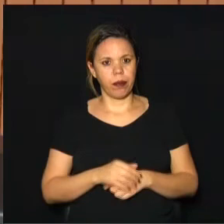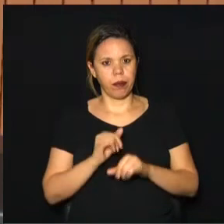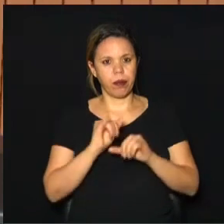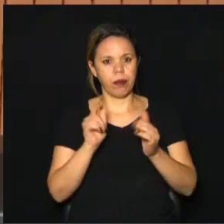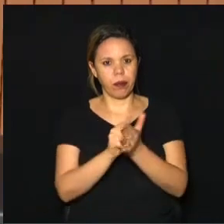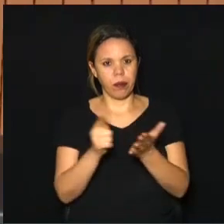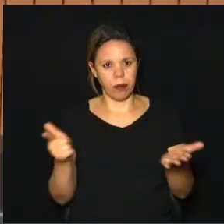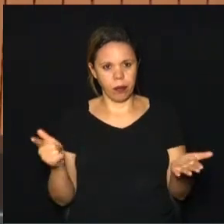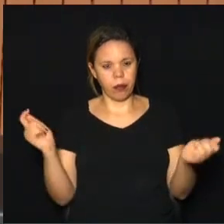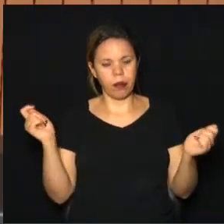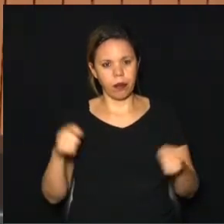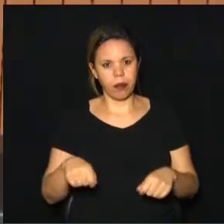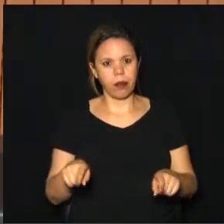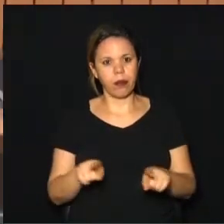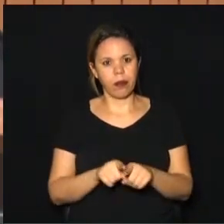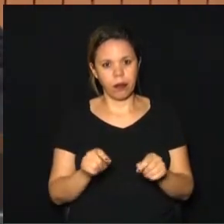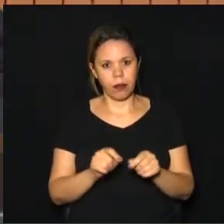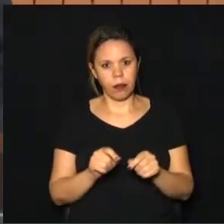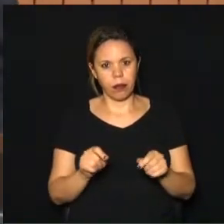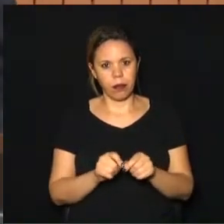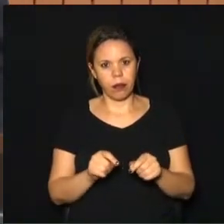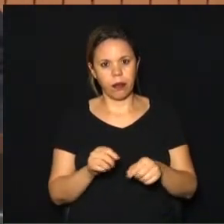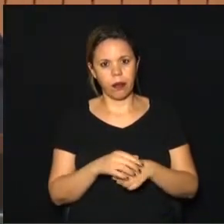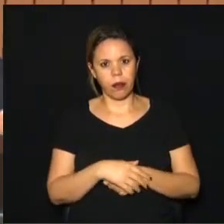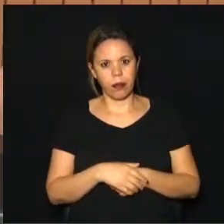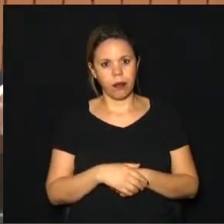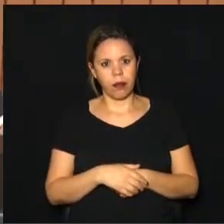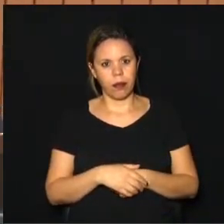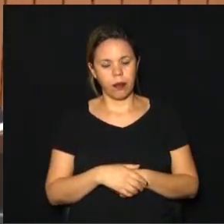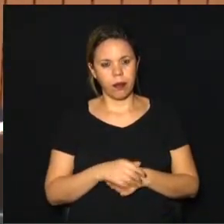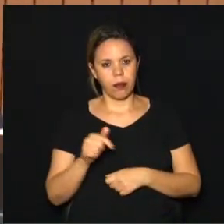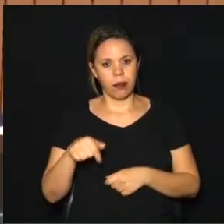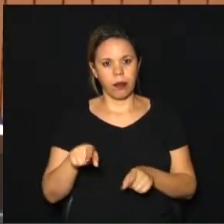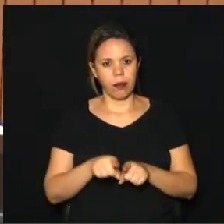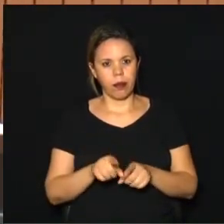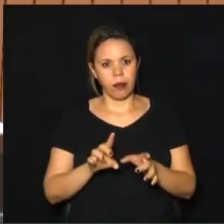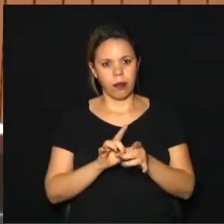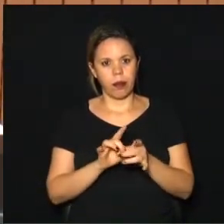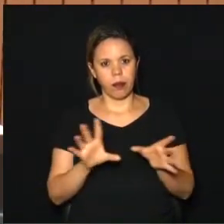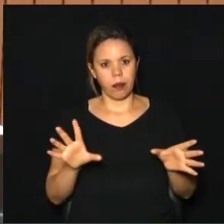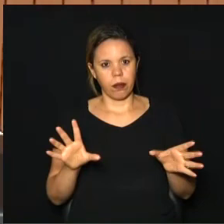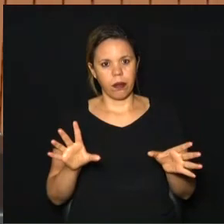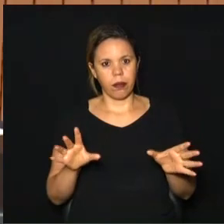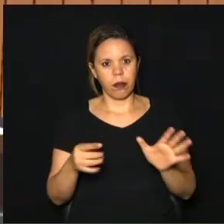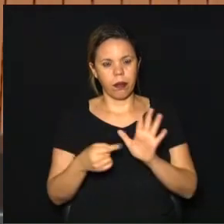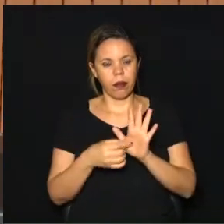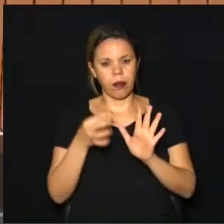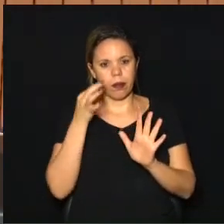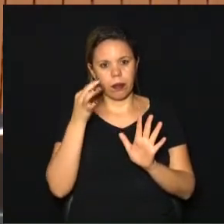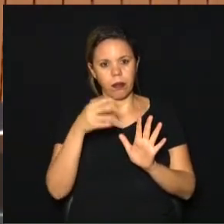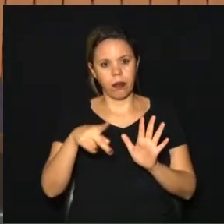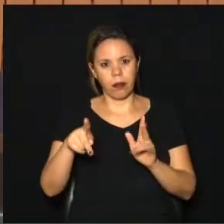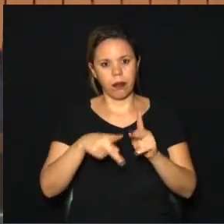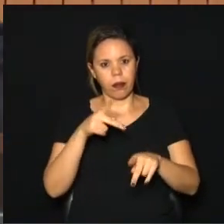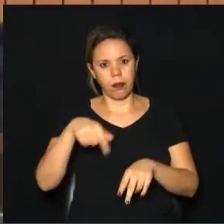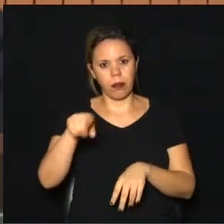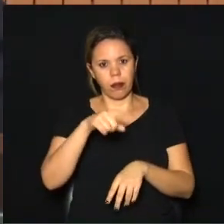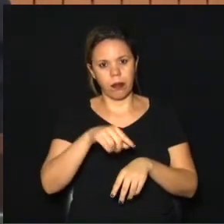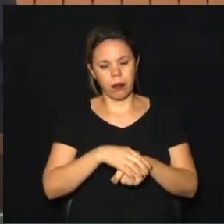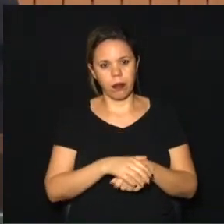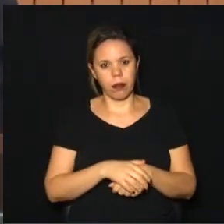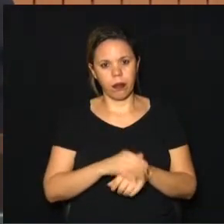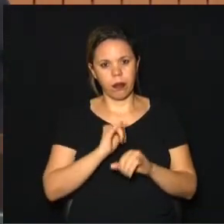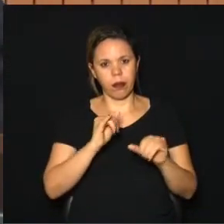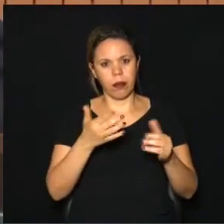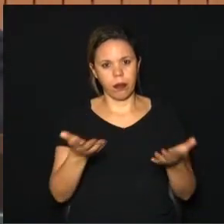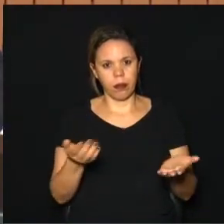jornal? Pode fazer propaganda em jornal. Tá? Aqui também eu deixo um alerta, eu deixo um aviso